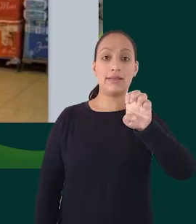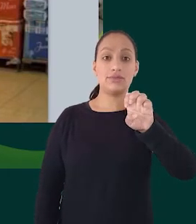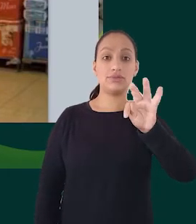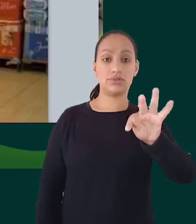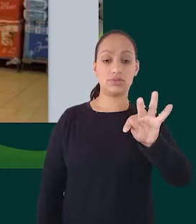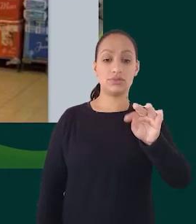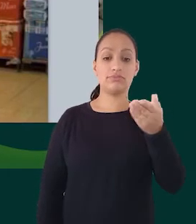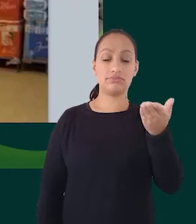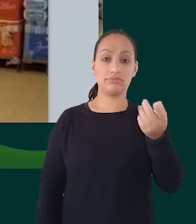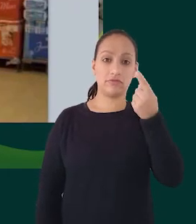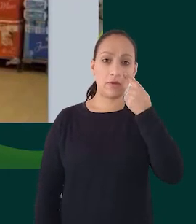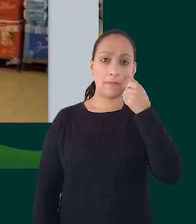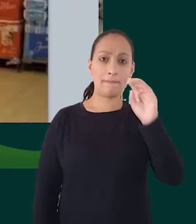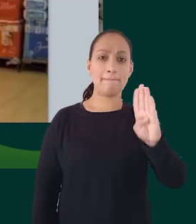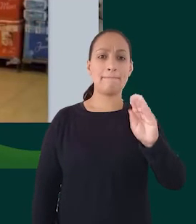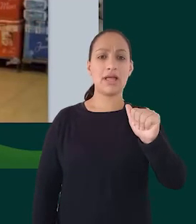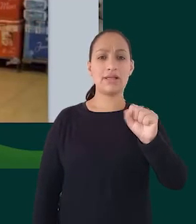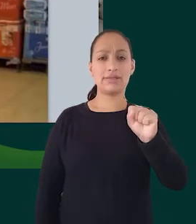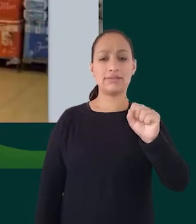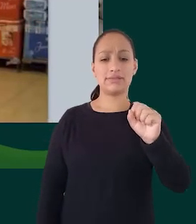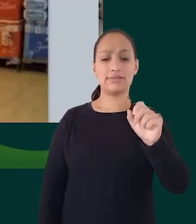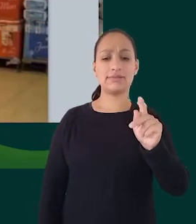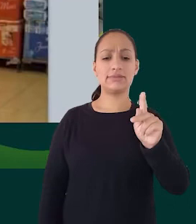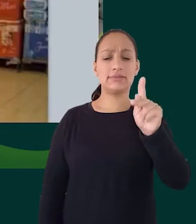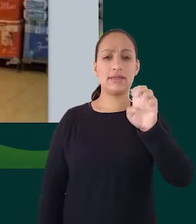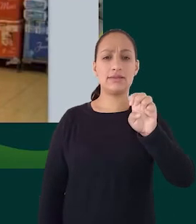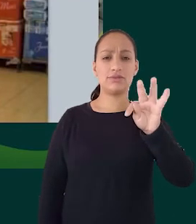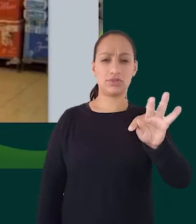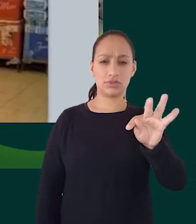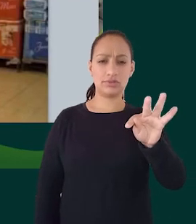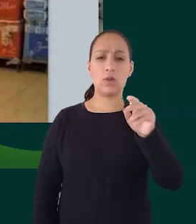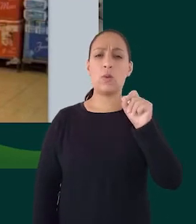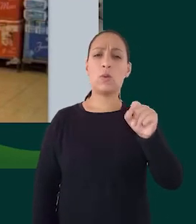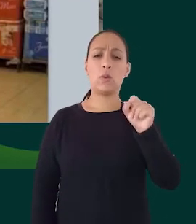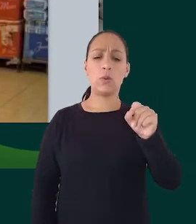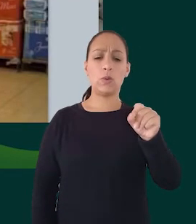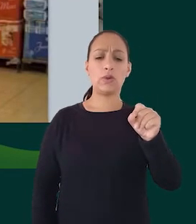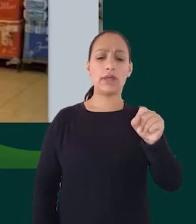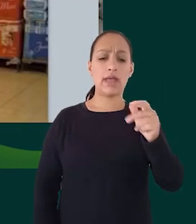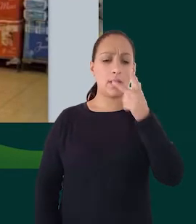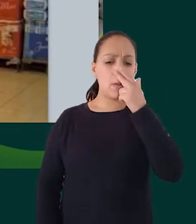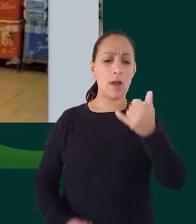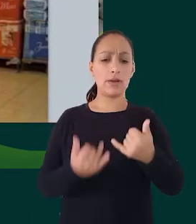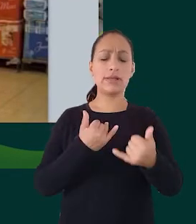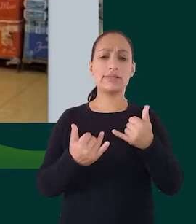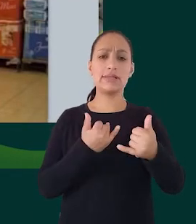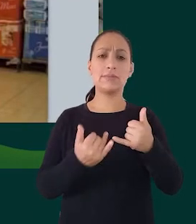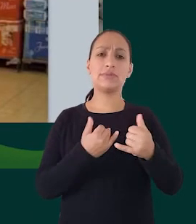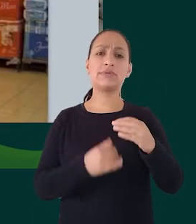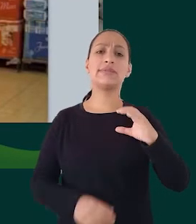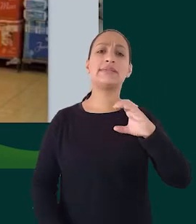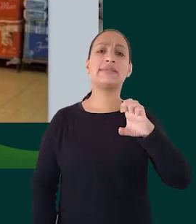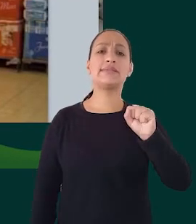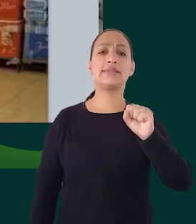tem um exemplo bem clássico na área da computação sobre esse método, que foi utilizado pelo